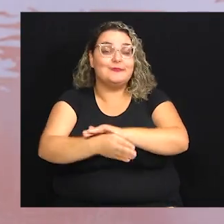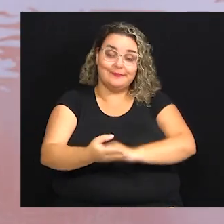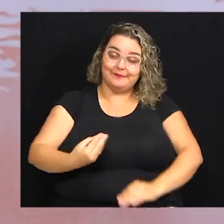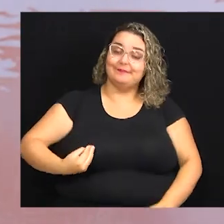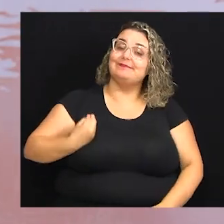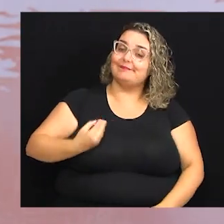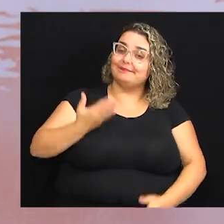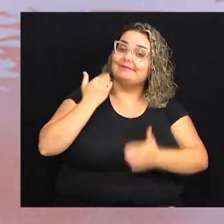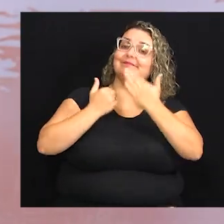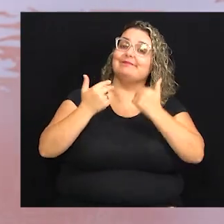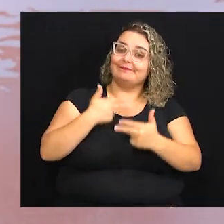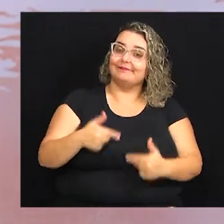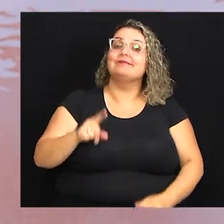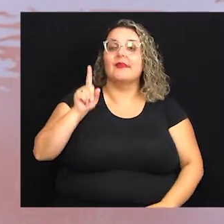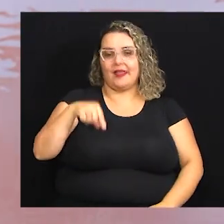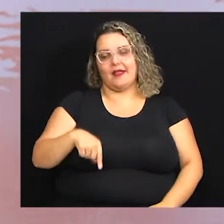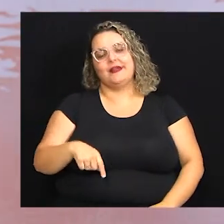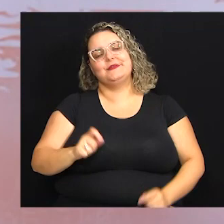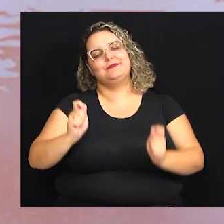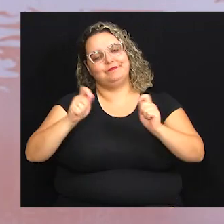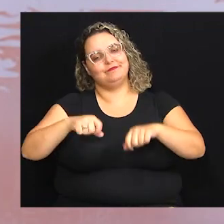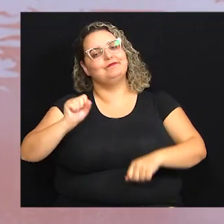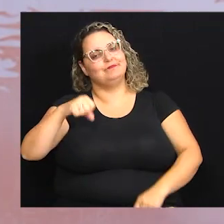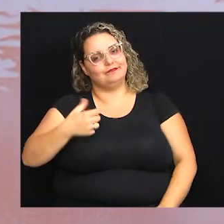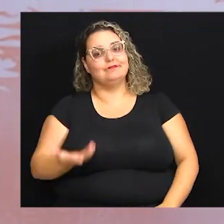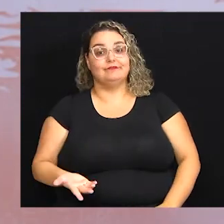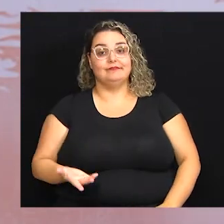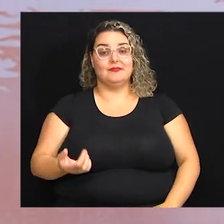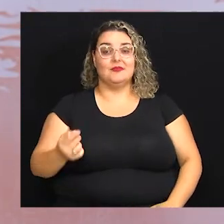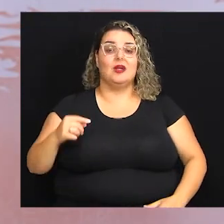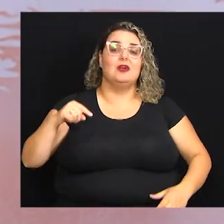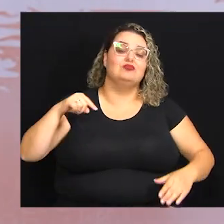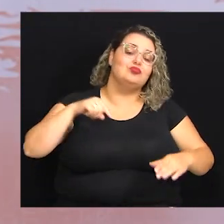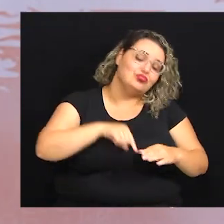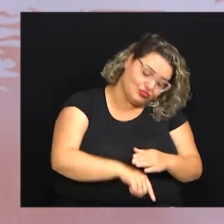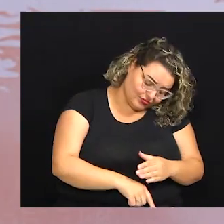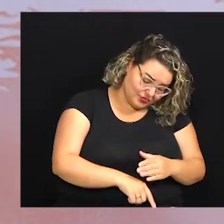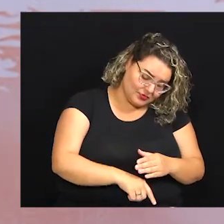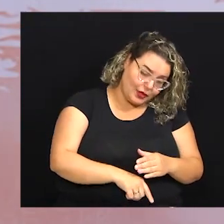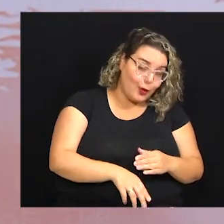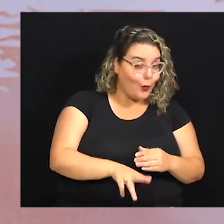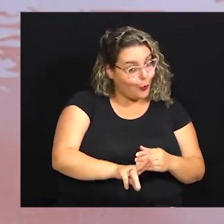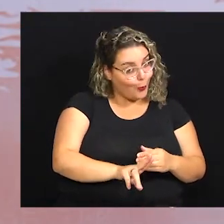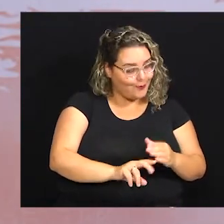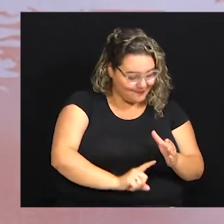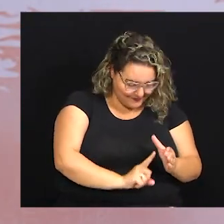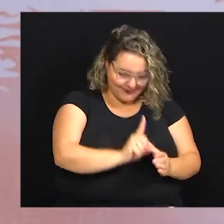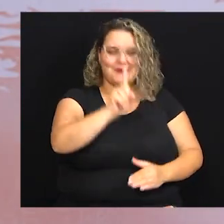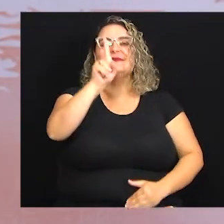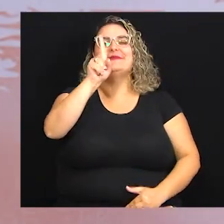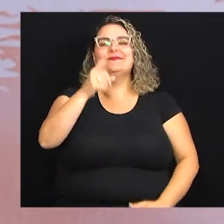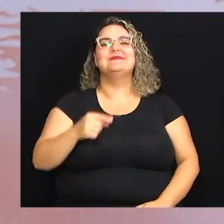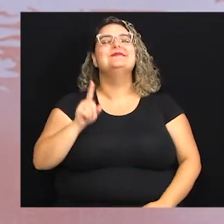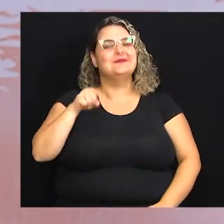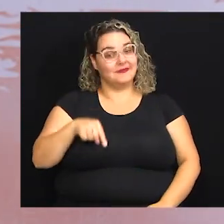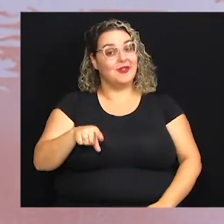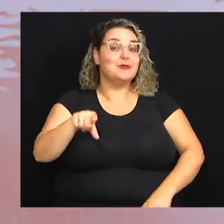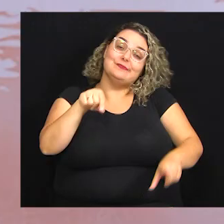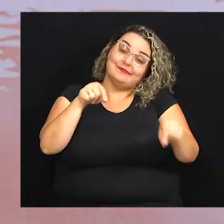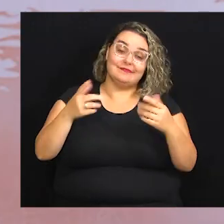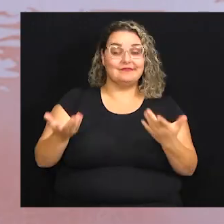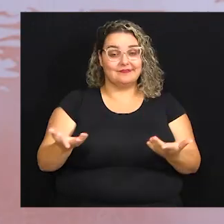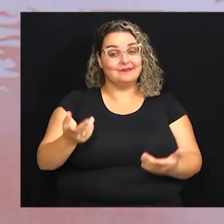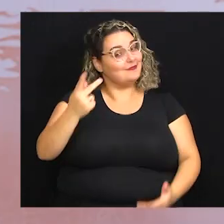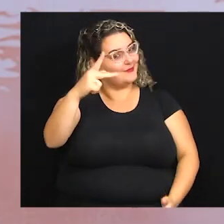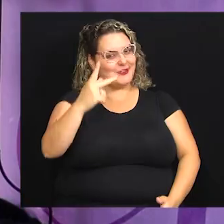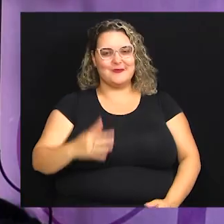nossos hábitos, nossa alimentação é capaz sim de levar a gente lá para baixo ou colocar a gente lá para cima. Não se esqueça que isso é uma